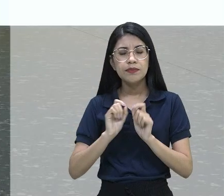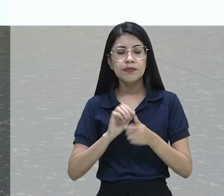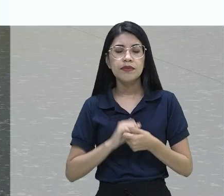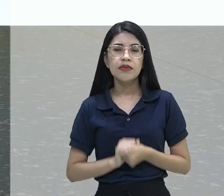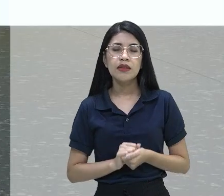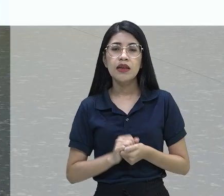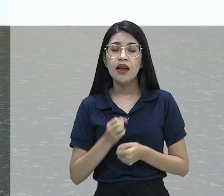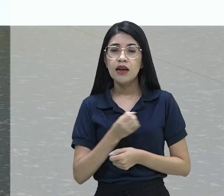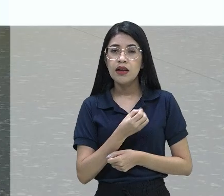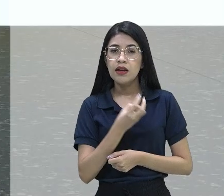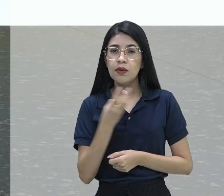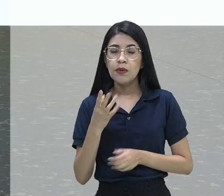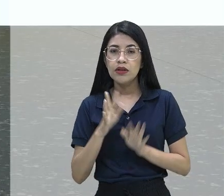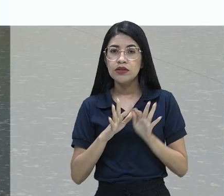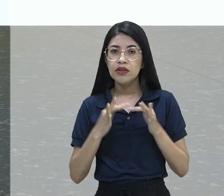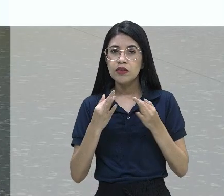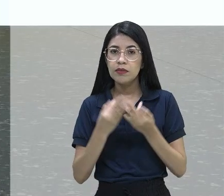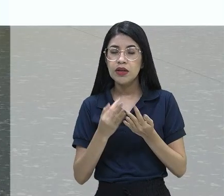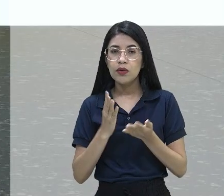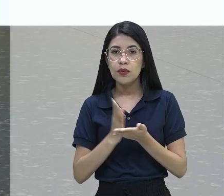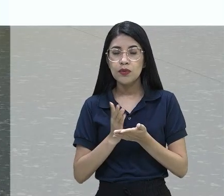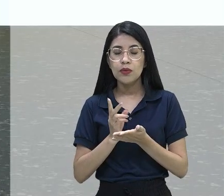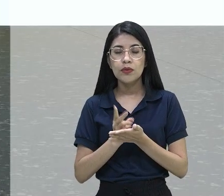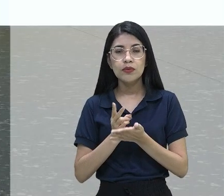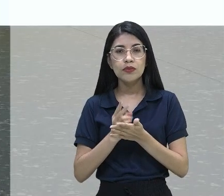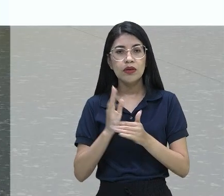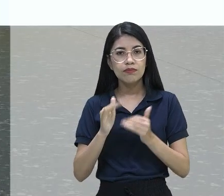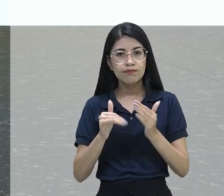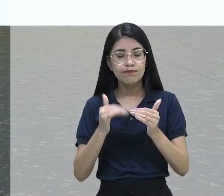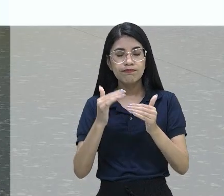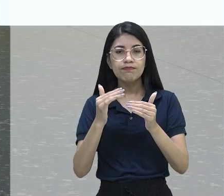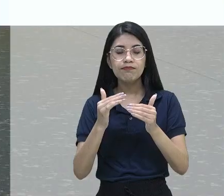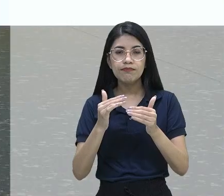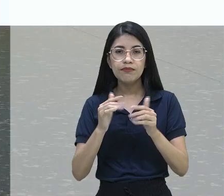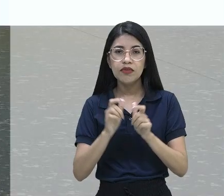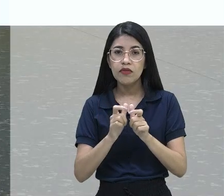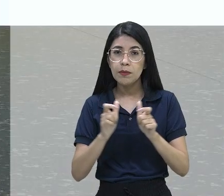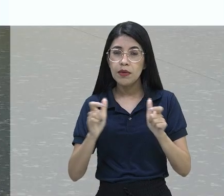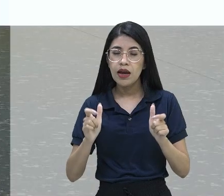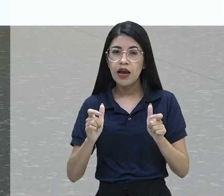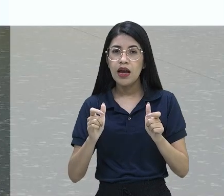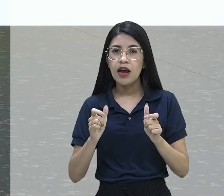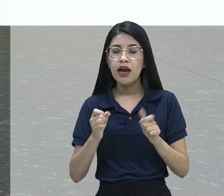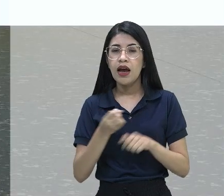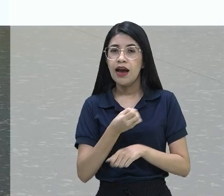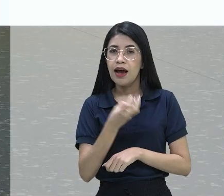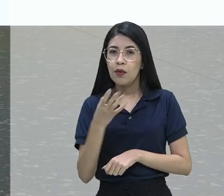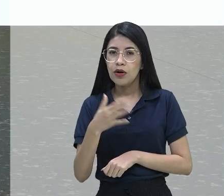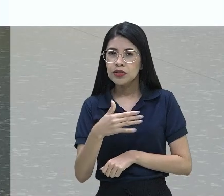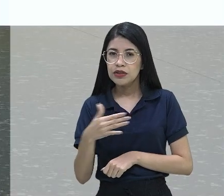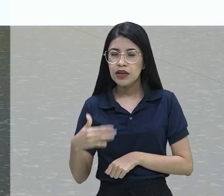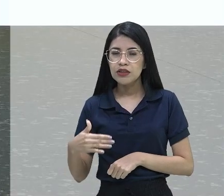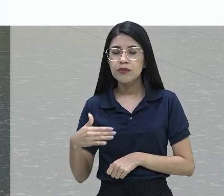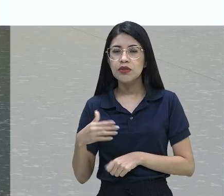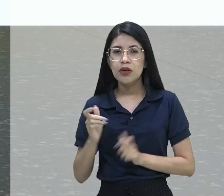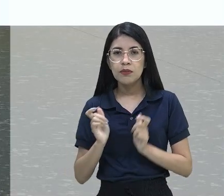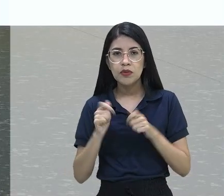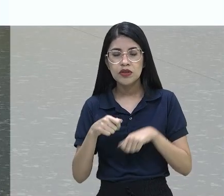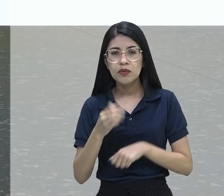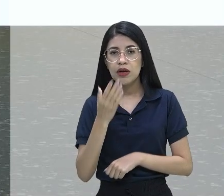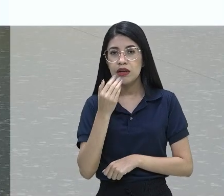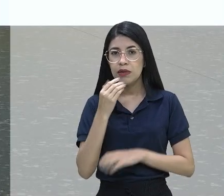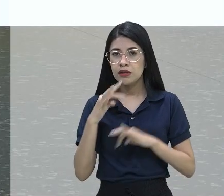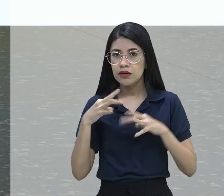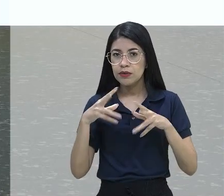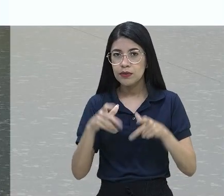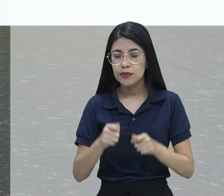de famílias continuar crescendo desse jeito, será que os peixes da região vão dar conta? E